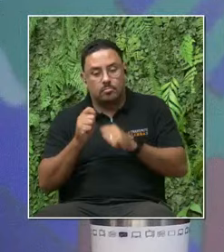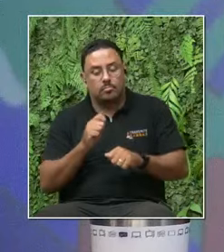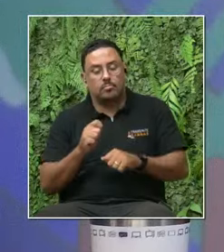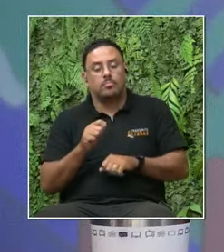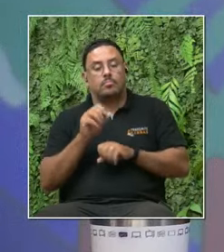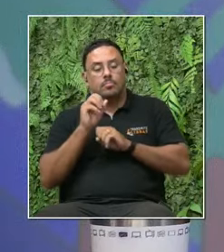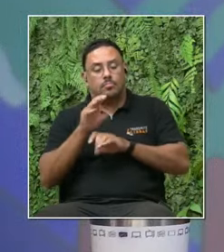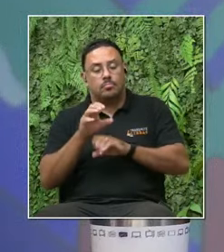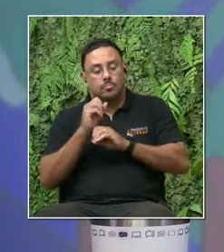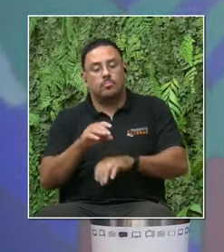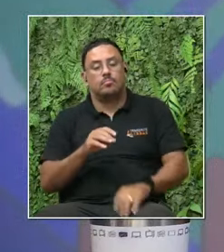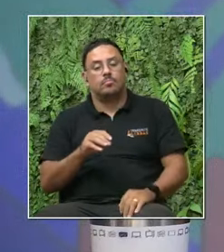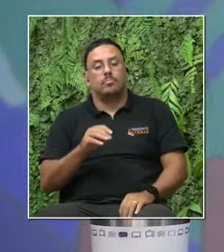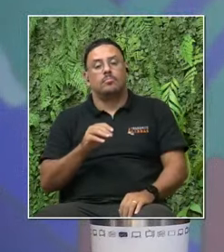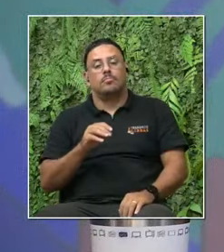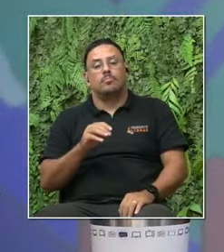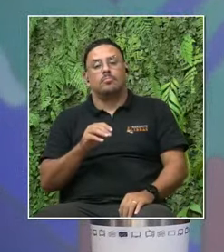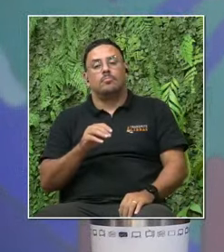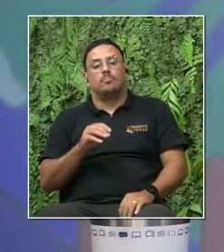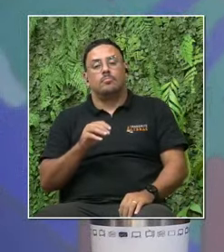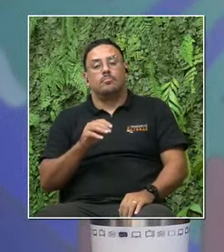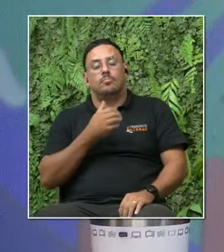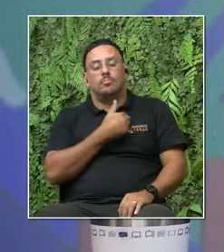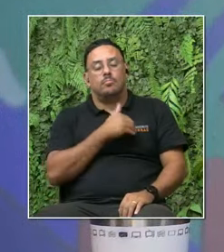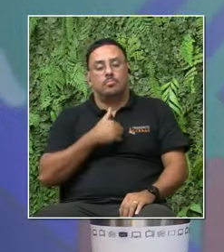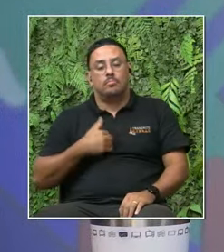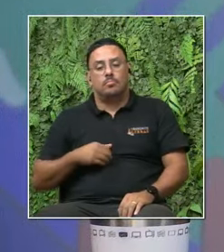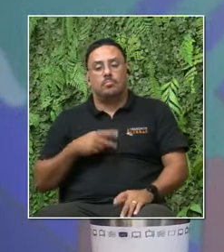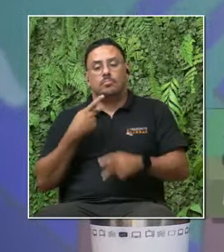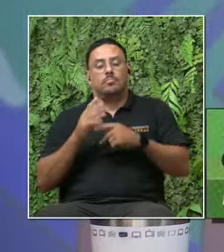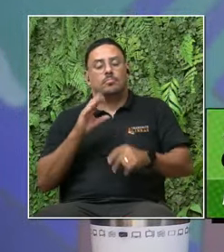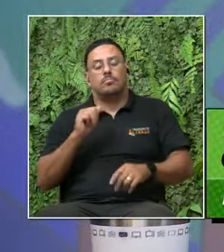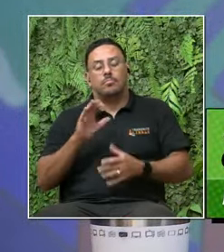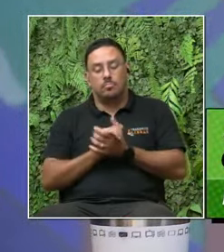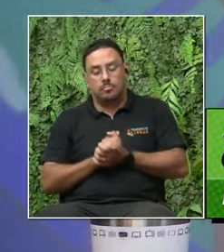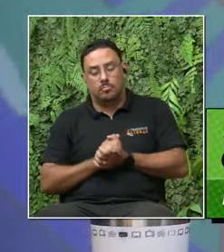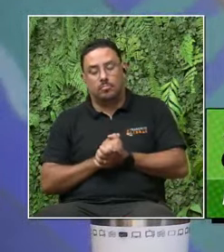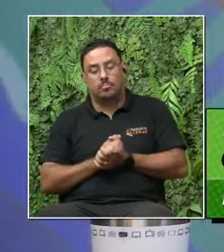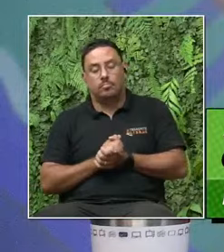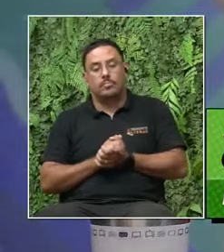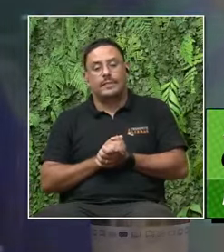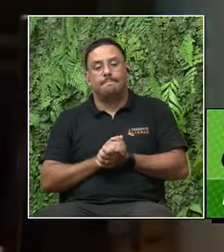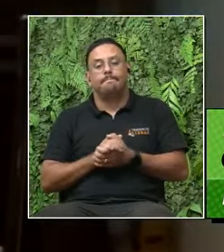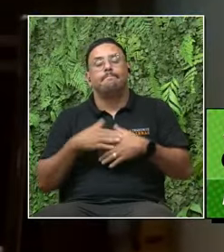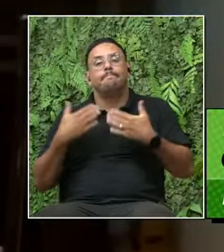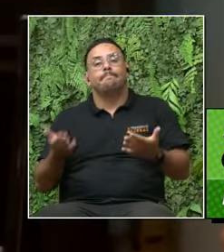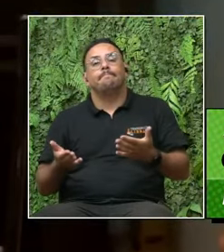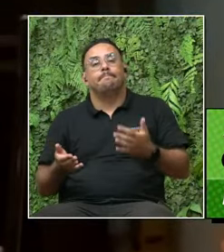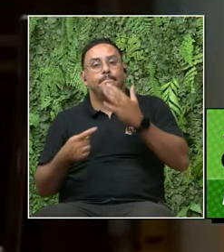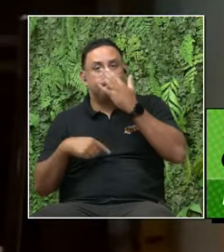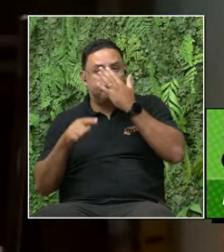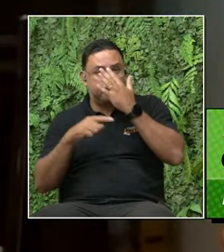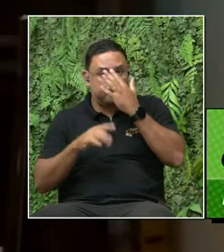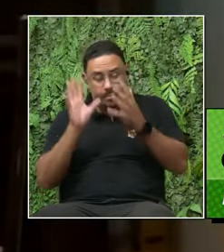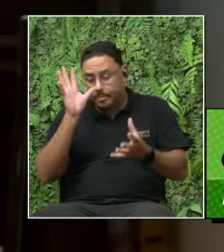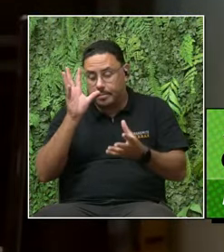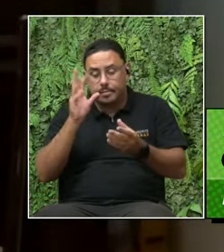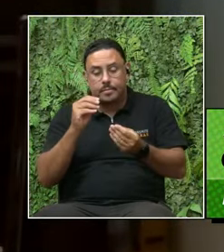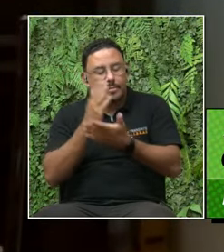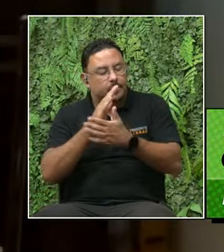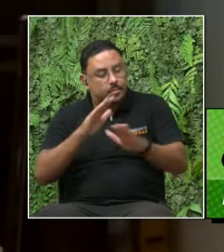do técnico do Atlético Fala aí cabidão então Bob até para concluir